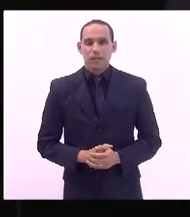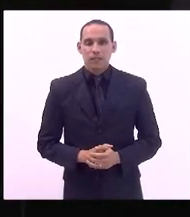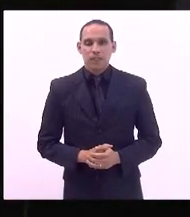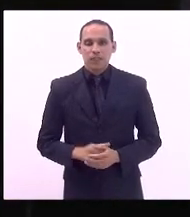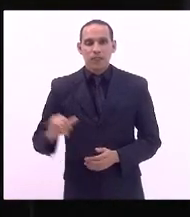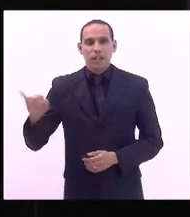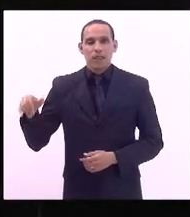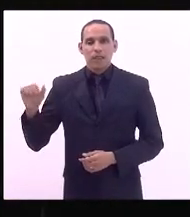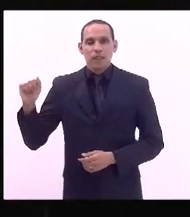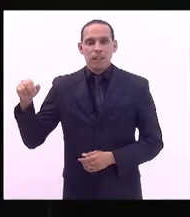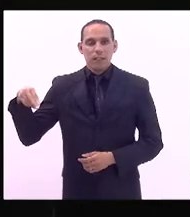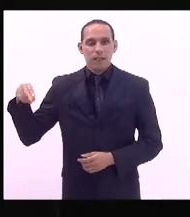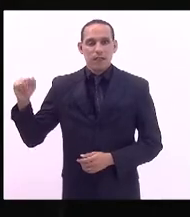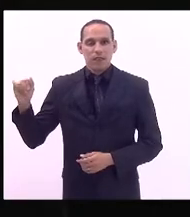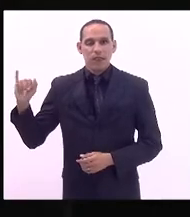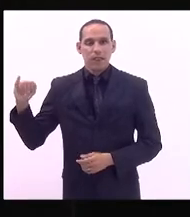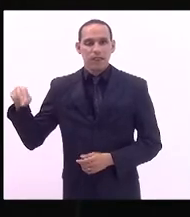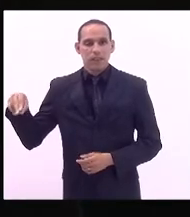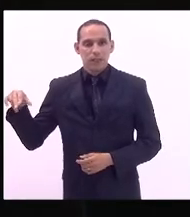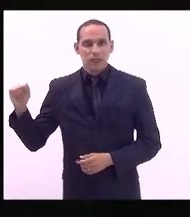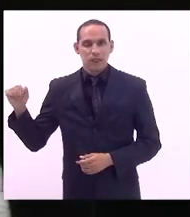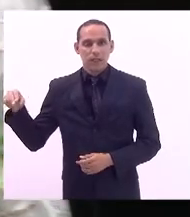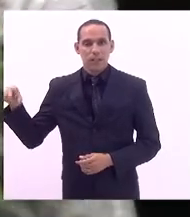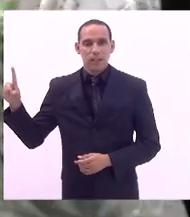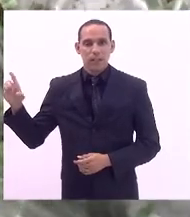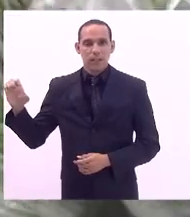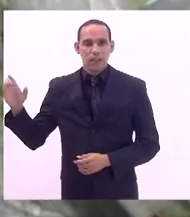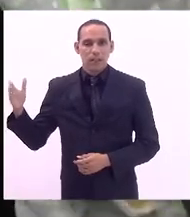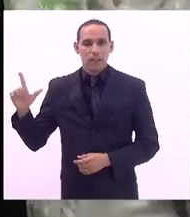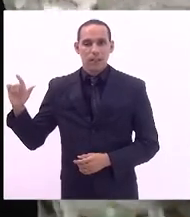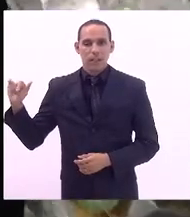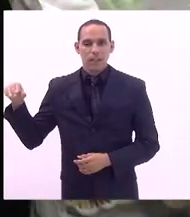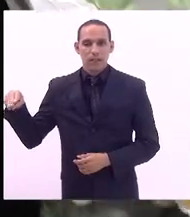Oi Janaína de Lima Nobre Rocha